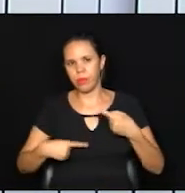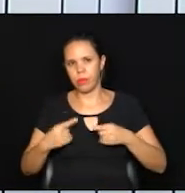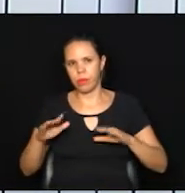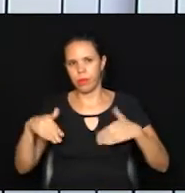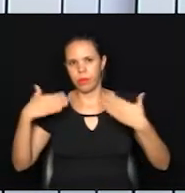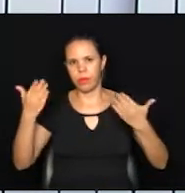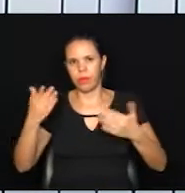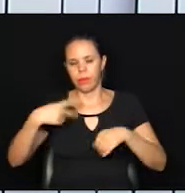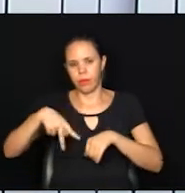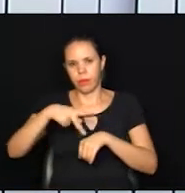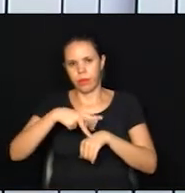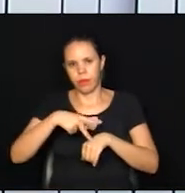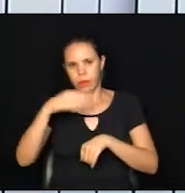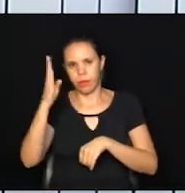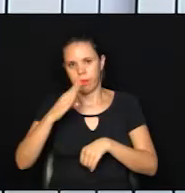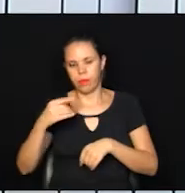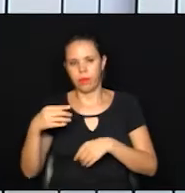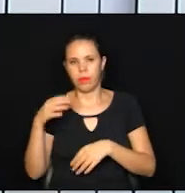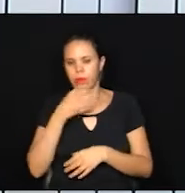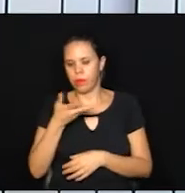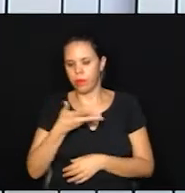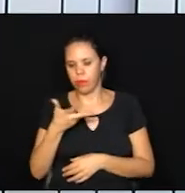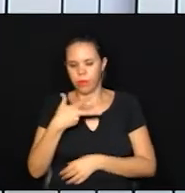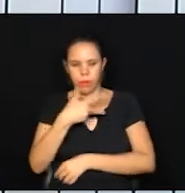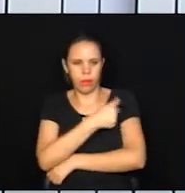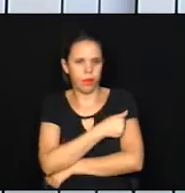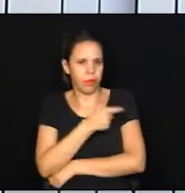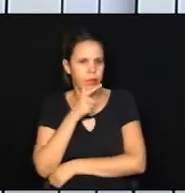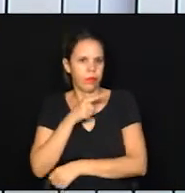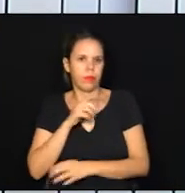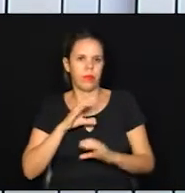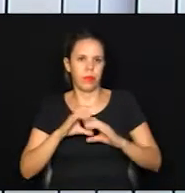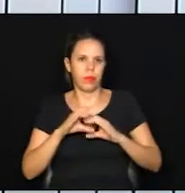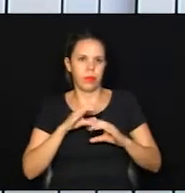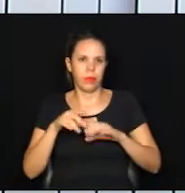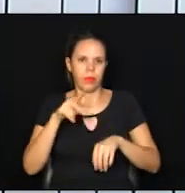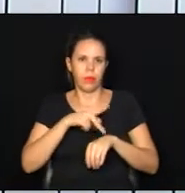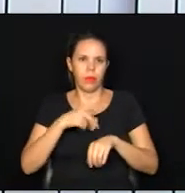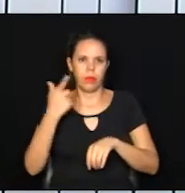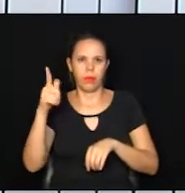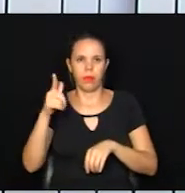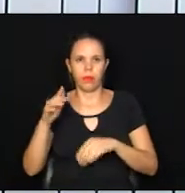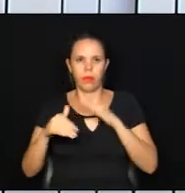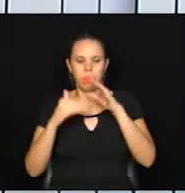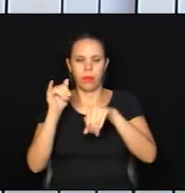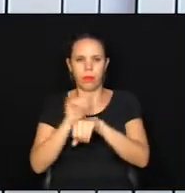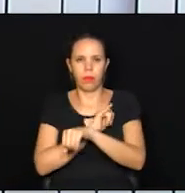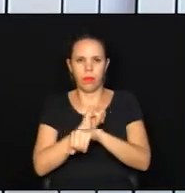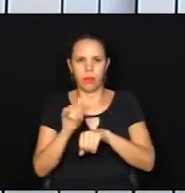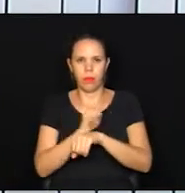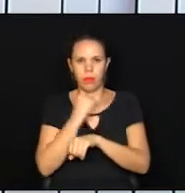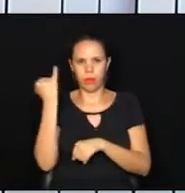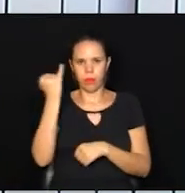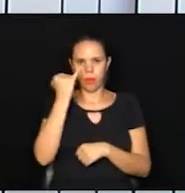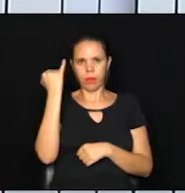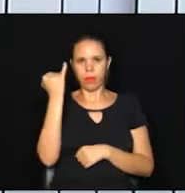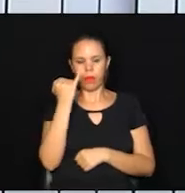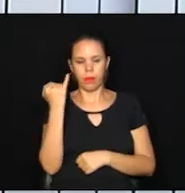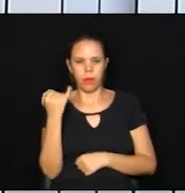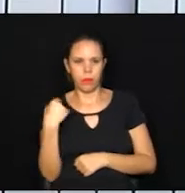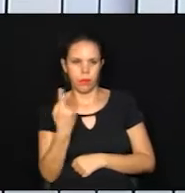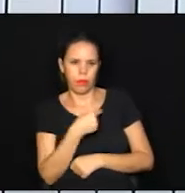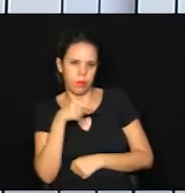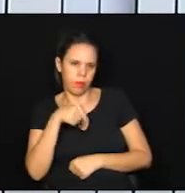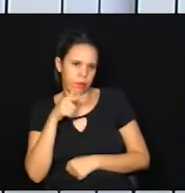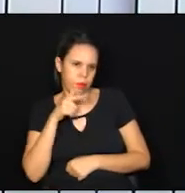externa brasileira nesta corrida, né, por vacinas e as relações com países que são estratégicos, que são importantes para